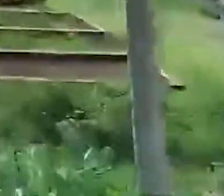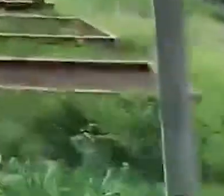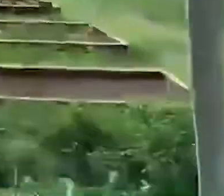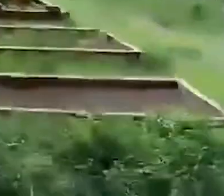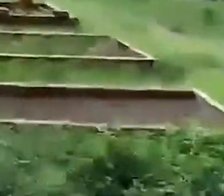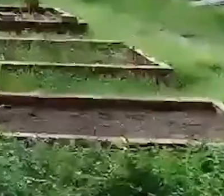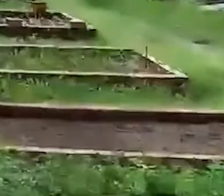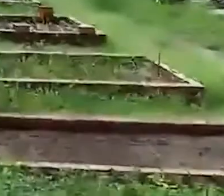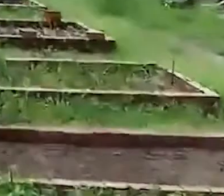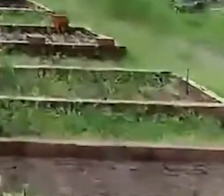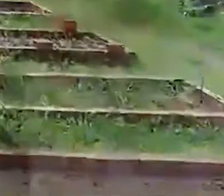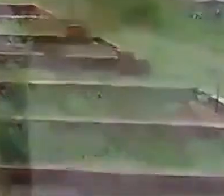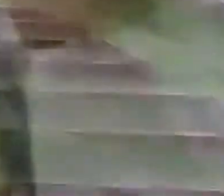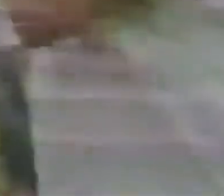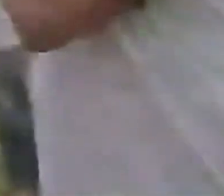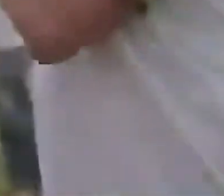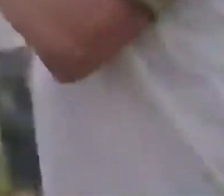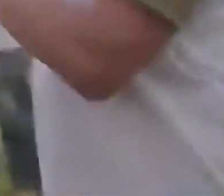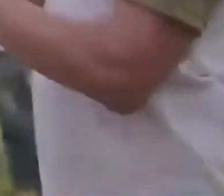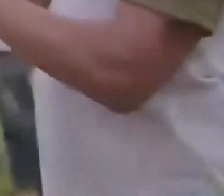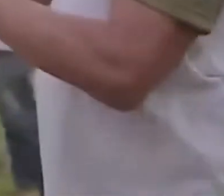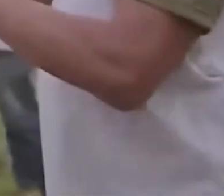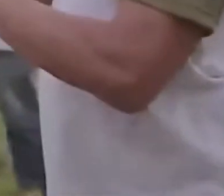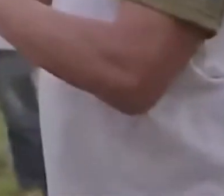produzindo seu próprio alimento, gerando renda.